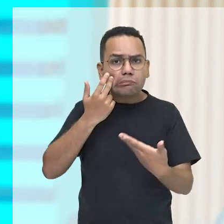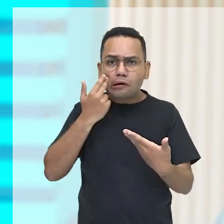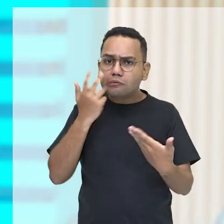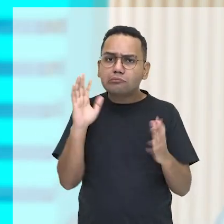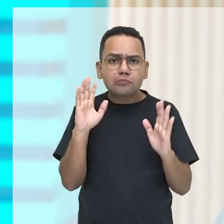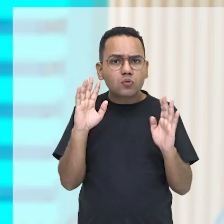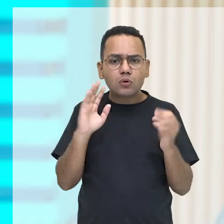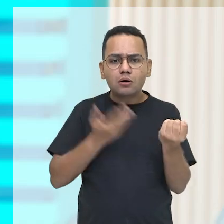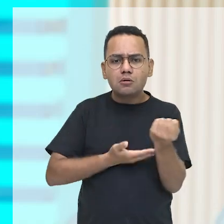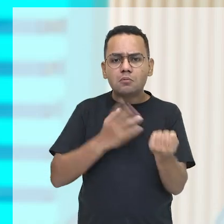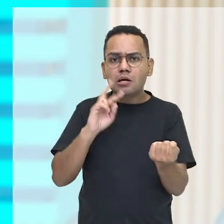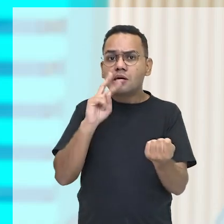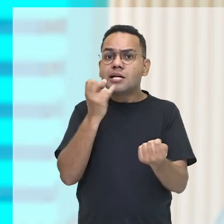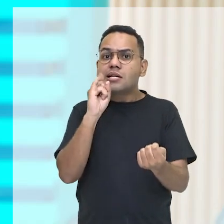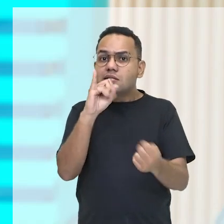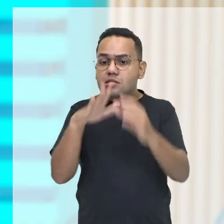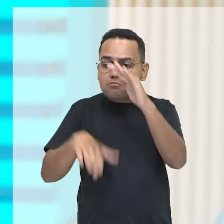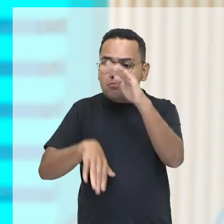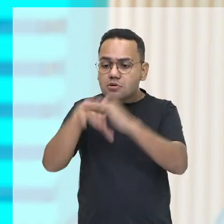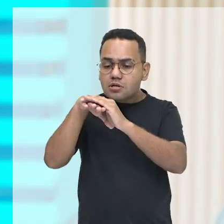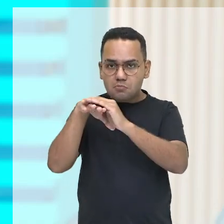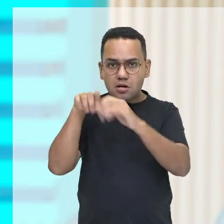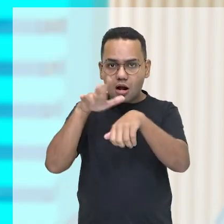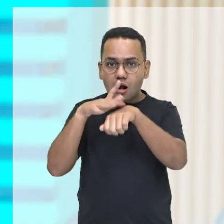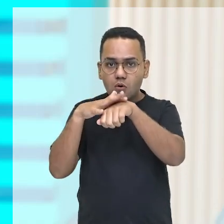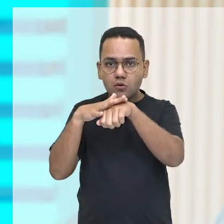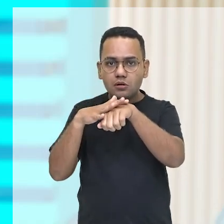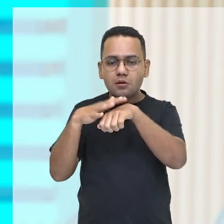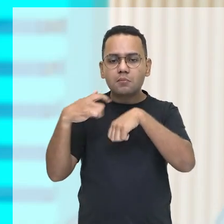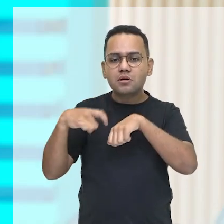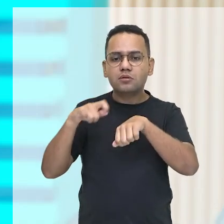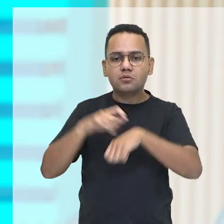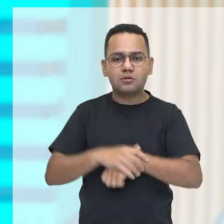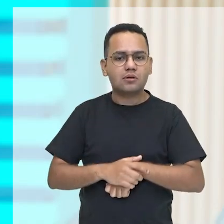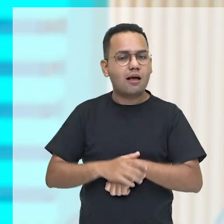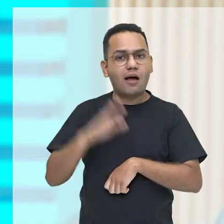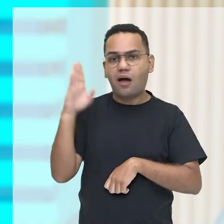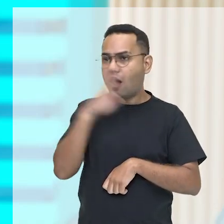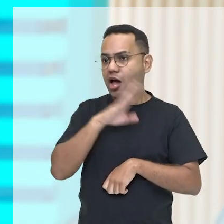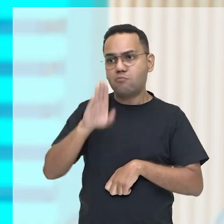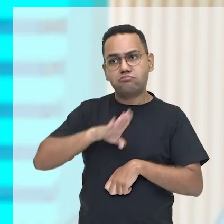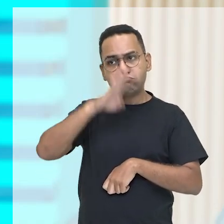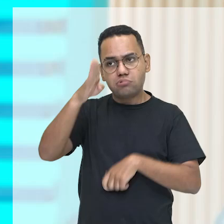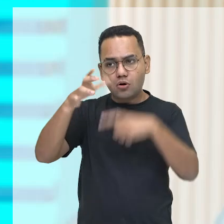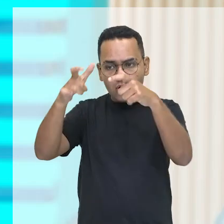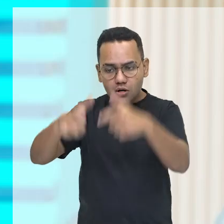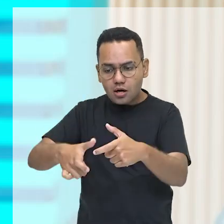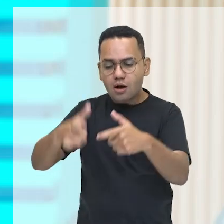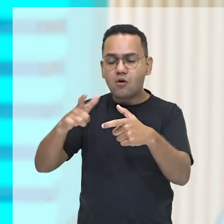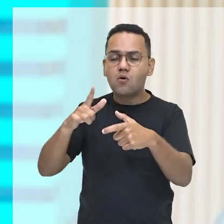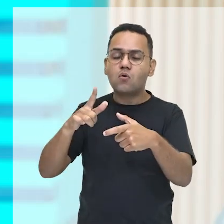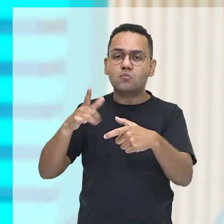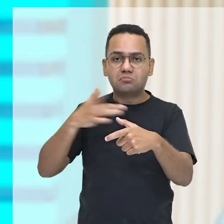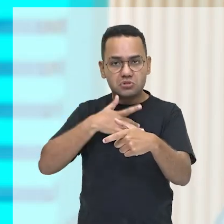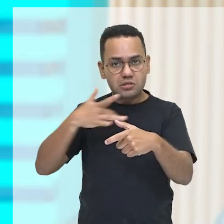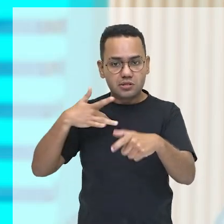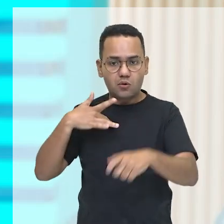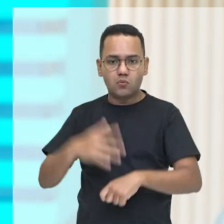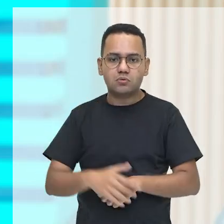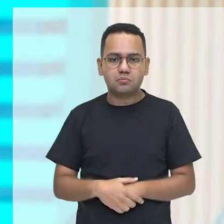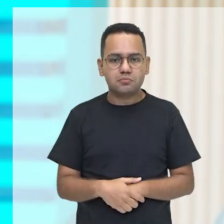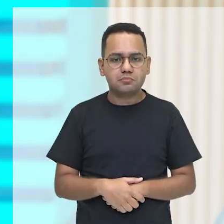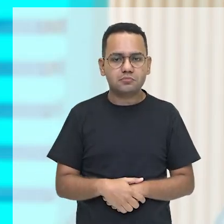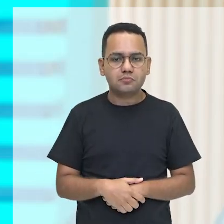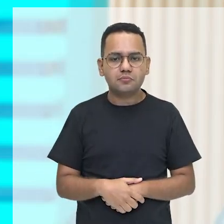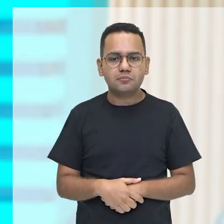mudando, quando já está no limite mesmo, que você precisa ir imediatamente para um posto de saúde, é porque aí sim